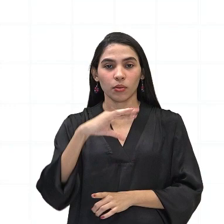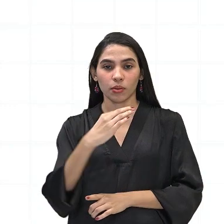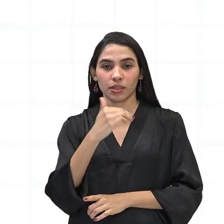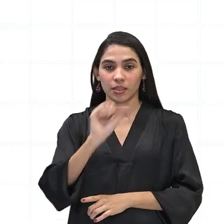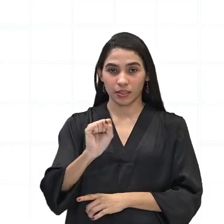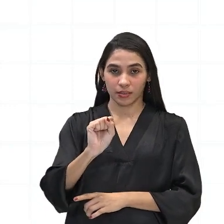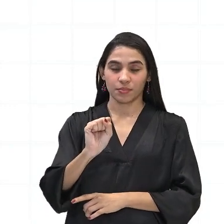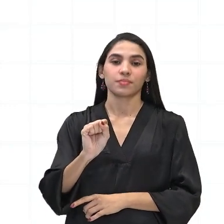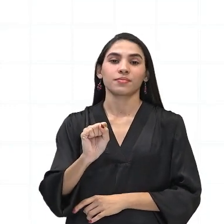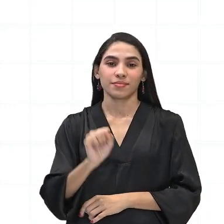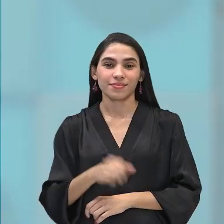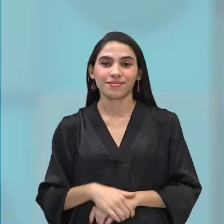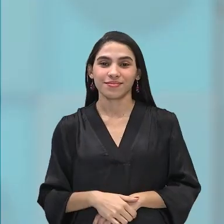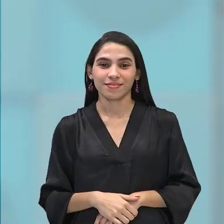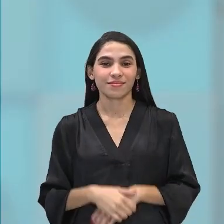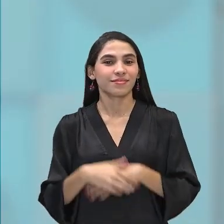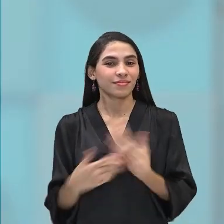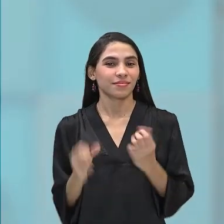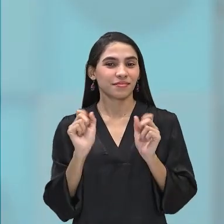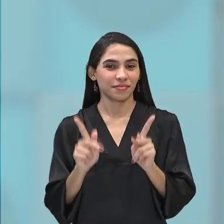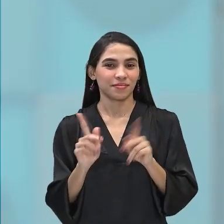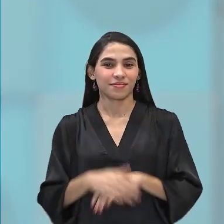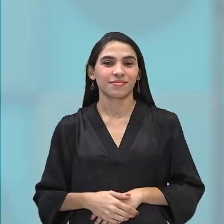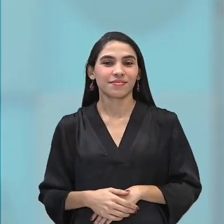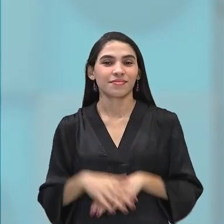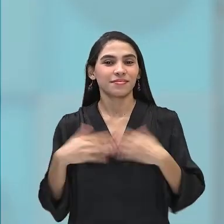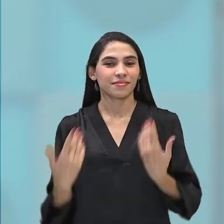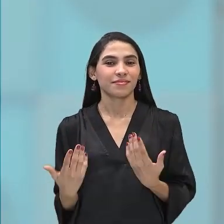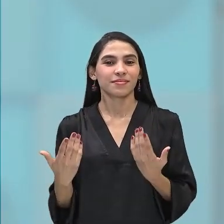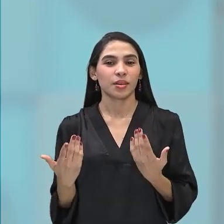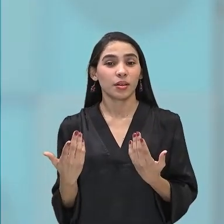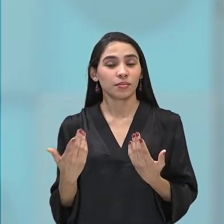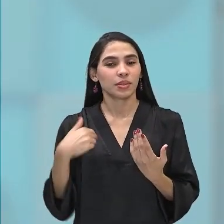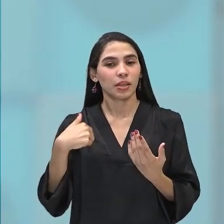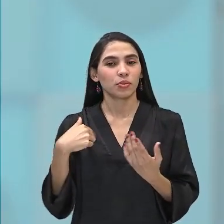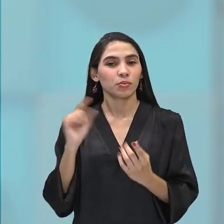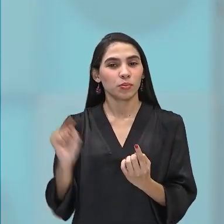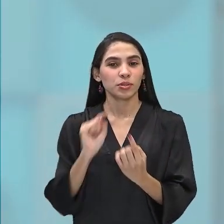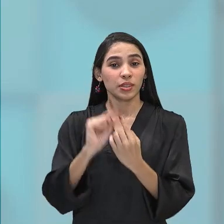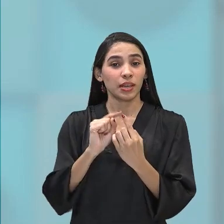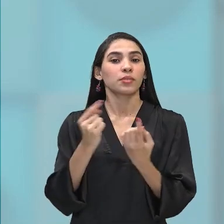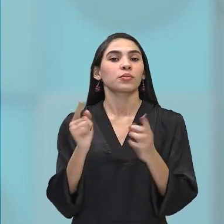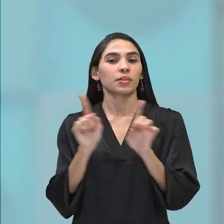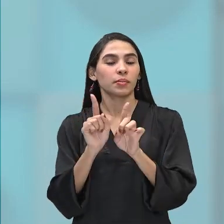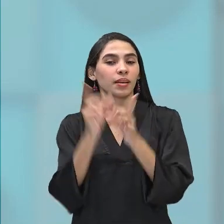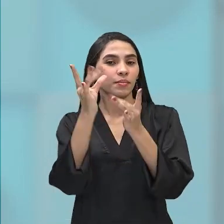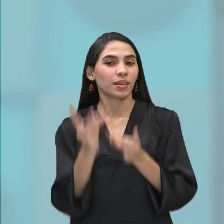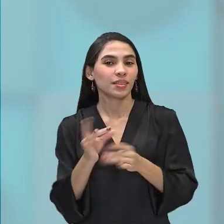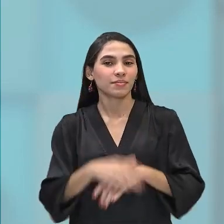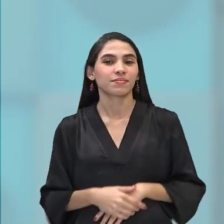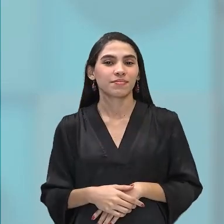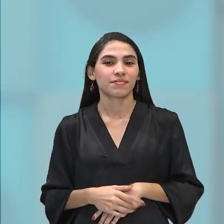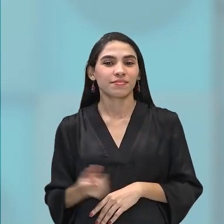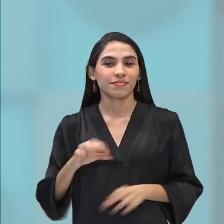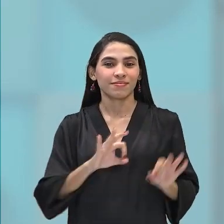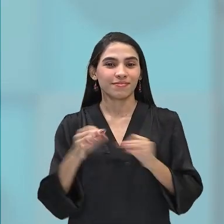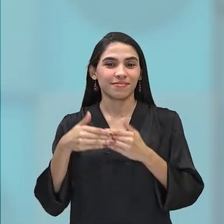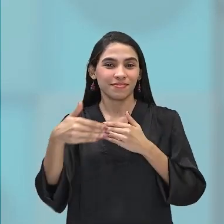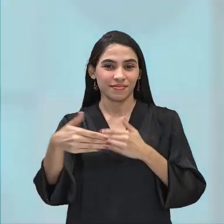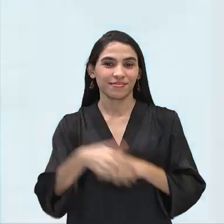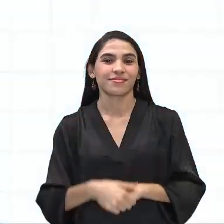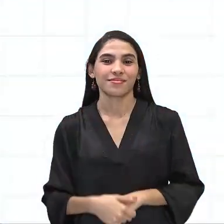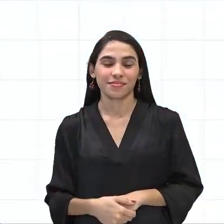ou crônicas. Ok, pessoal? Então, tendo este objeto e este detalhamento, vamos iniciar mais